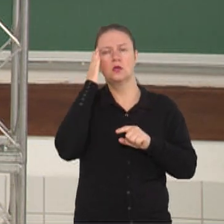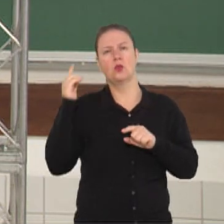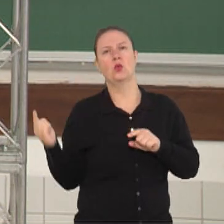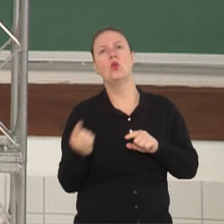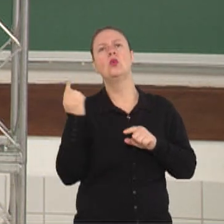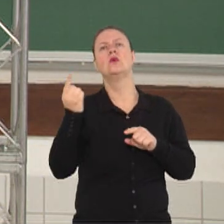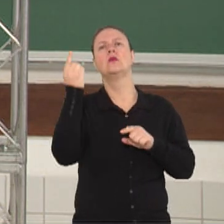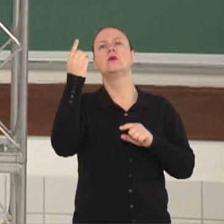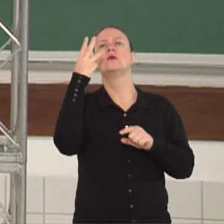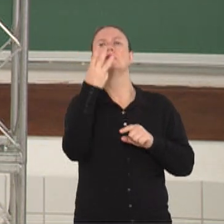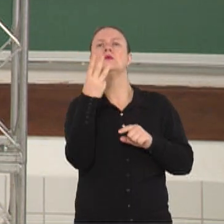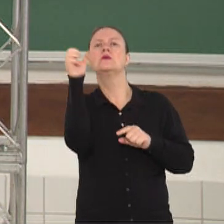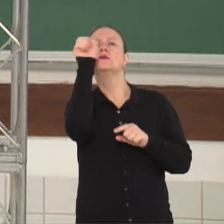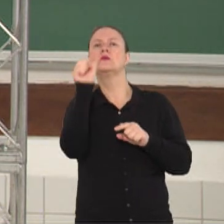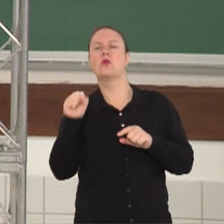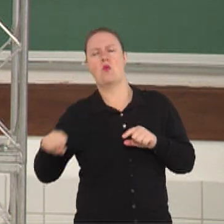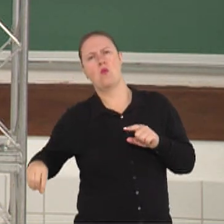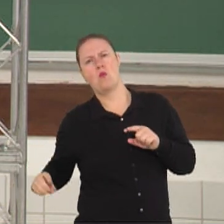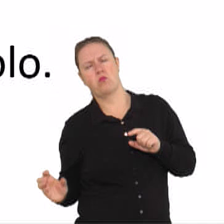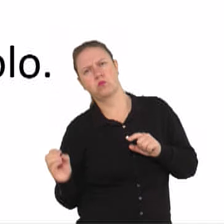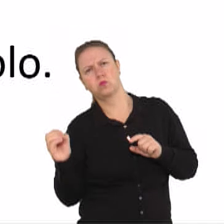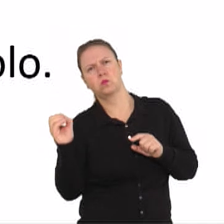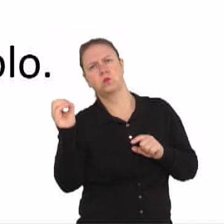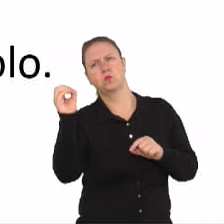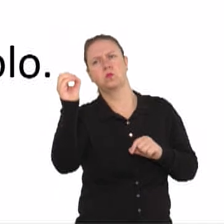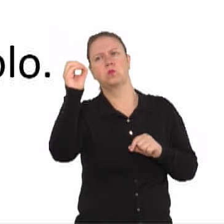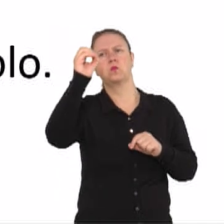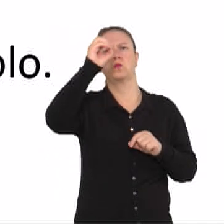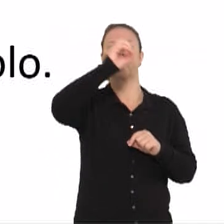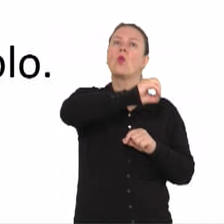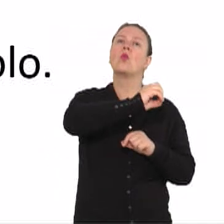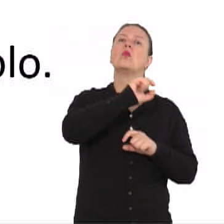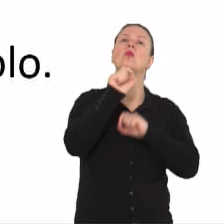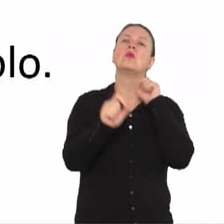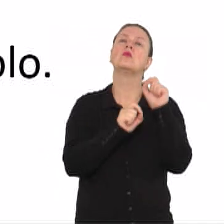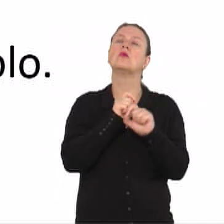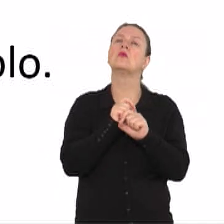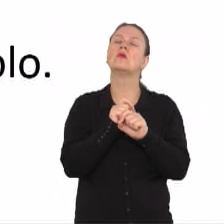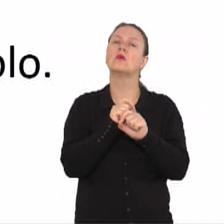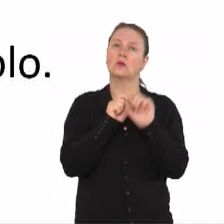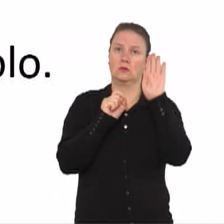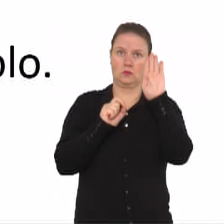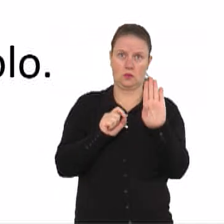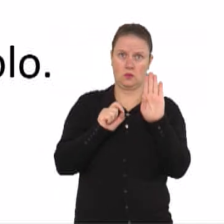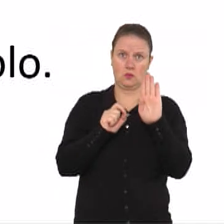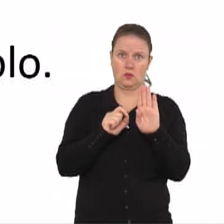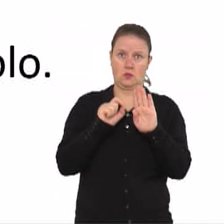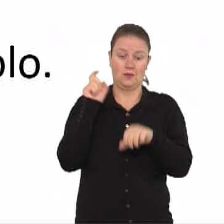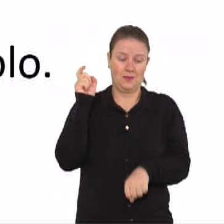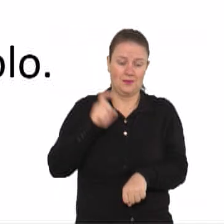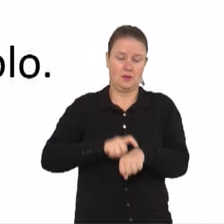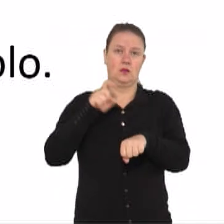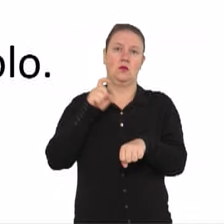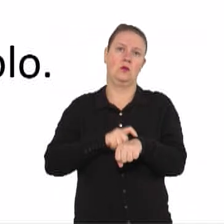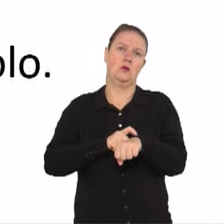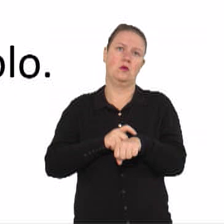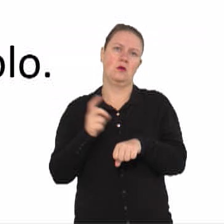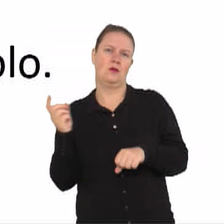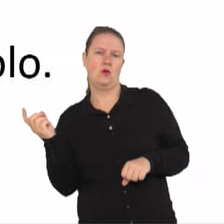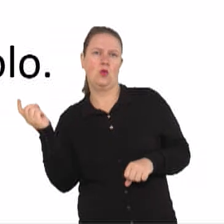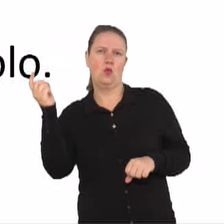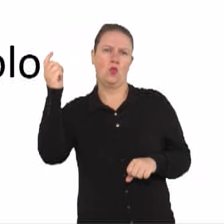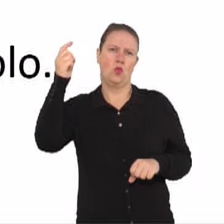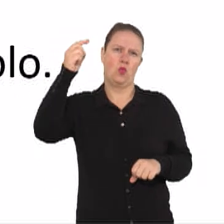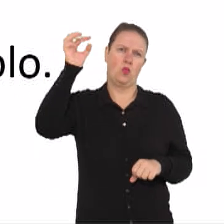depois de 3 segundos do chute. O item B, um instante em que a bola retorna ao